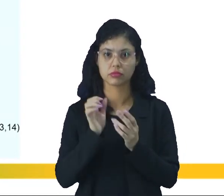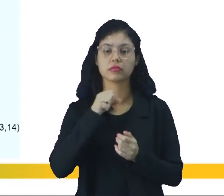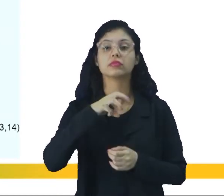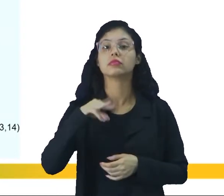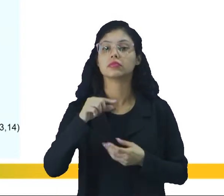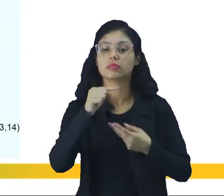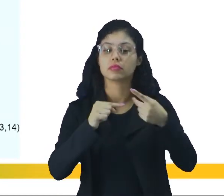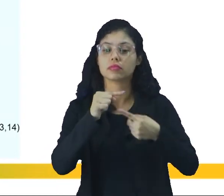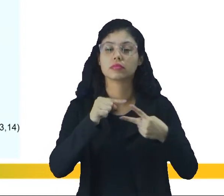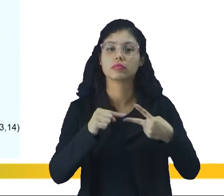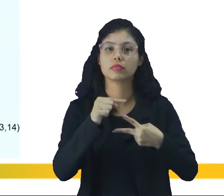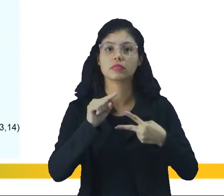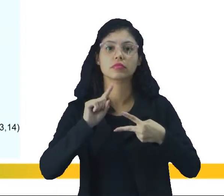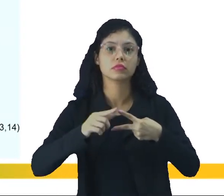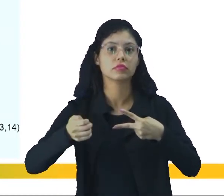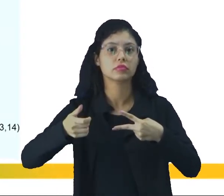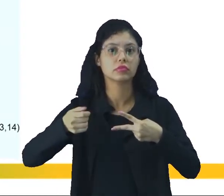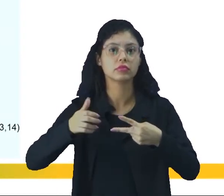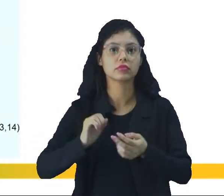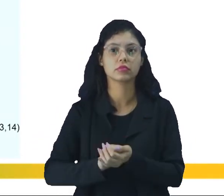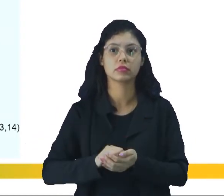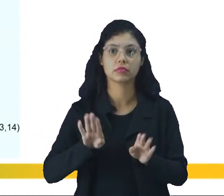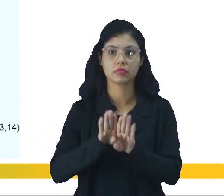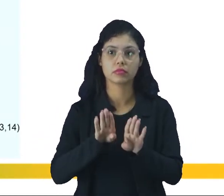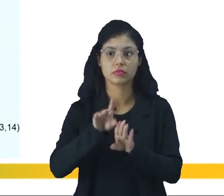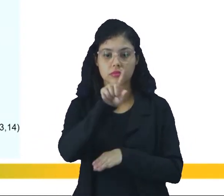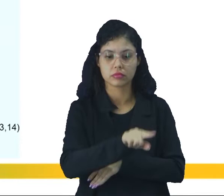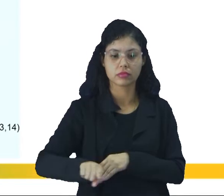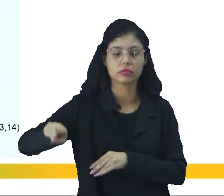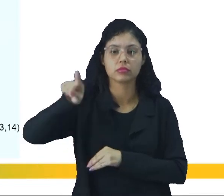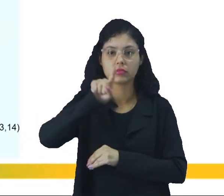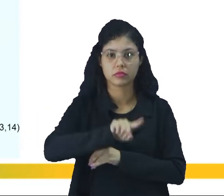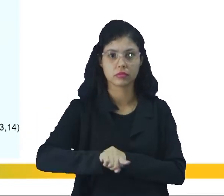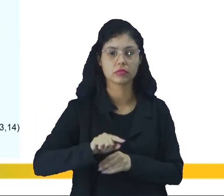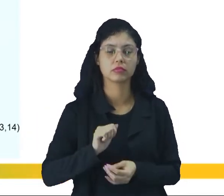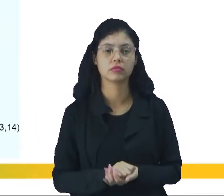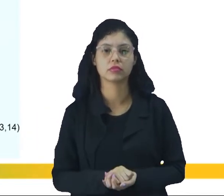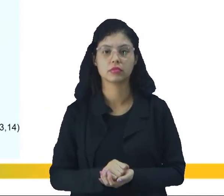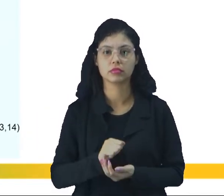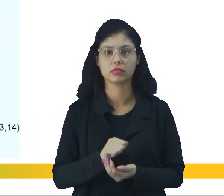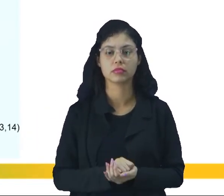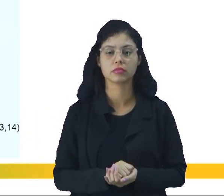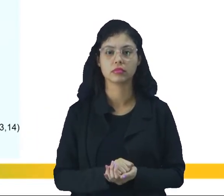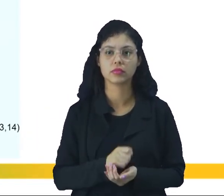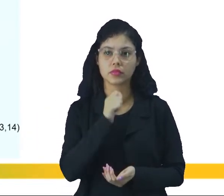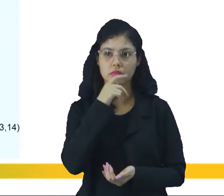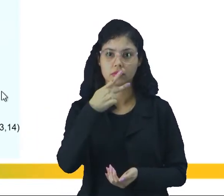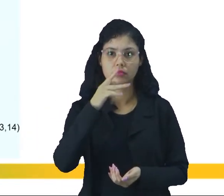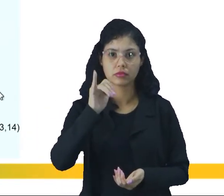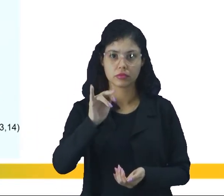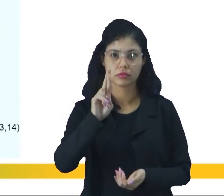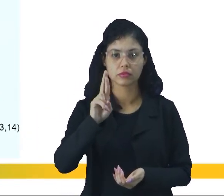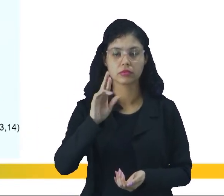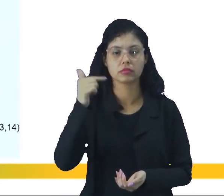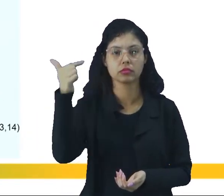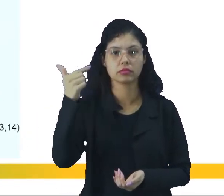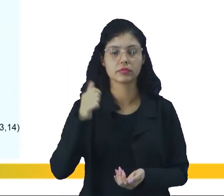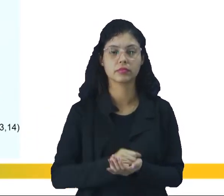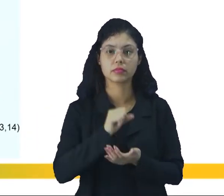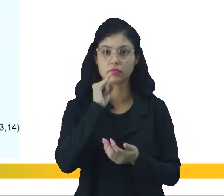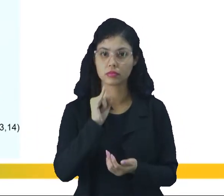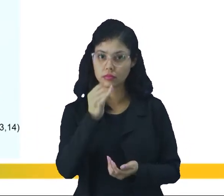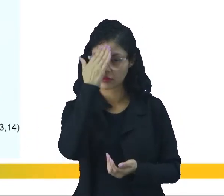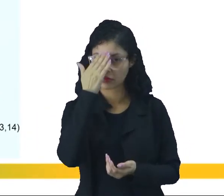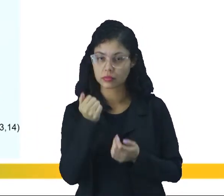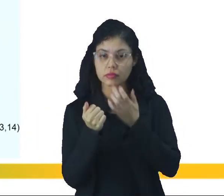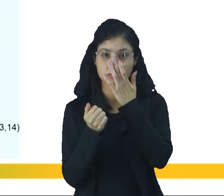quem é a circunferência? A moeda é o círculo, porque é a região interna que me preocupa. Então, essa área é πr ao quadrado. Se eu